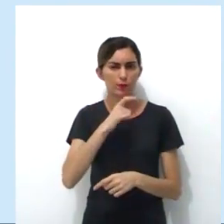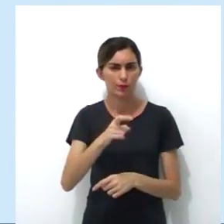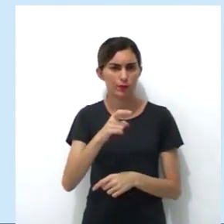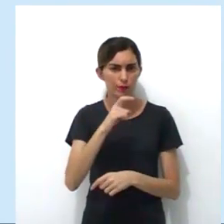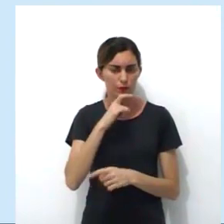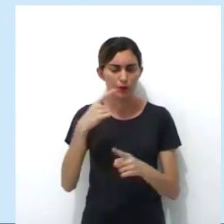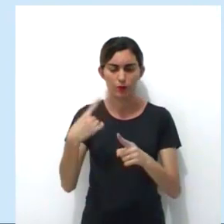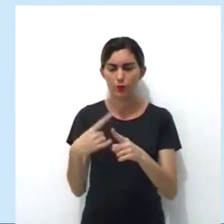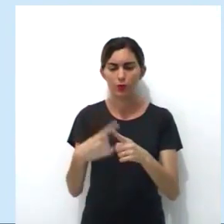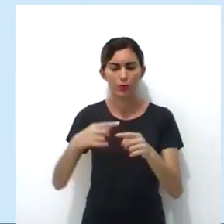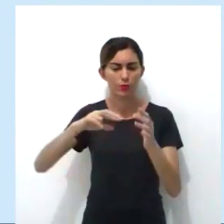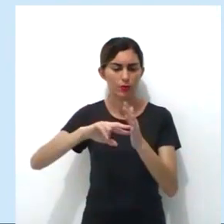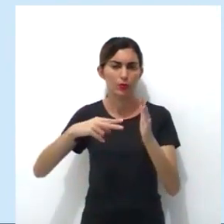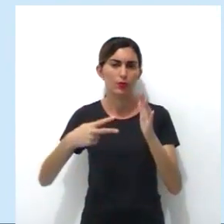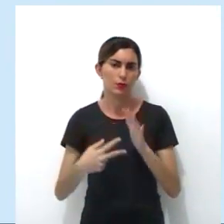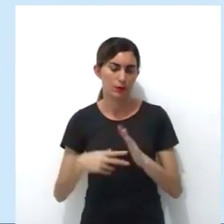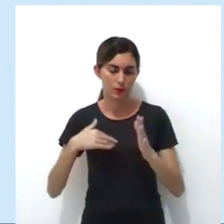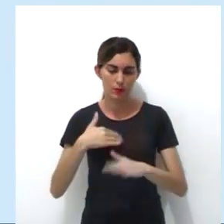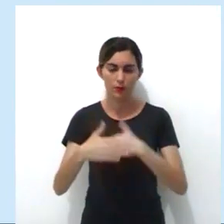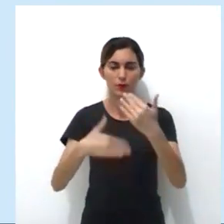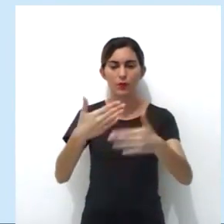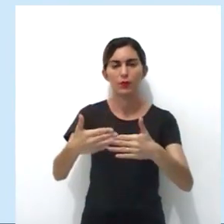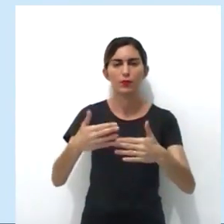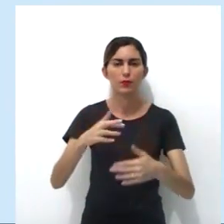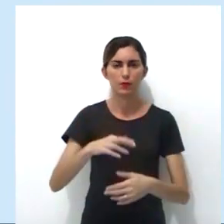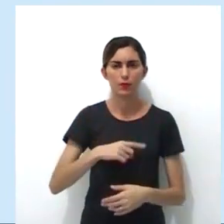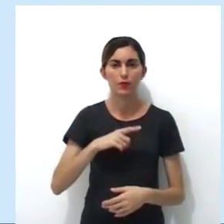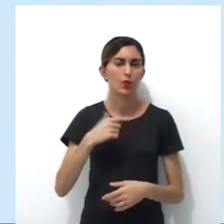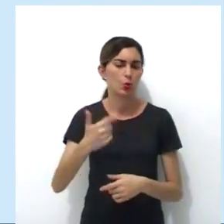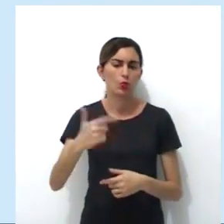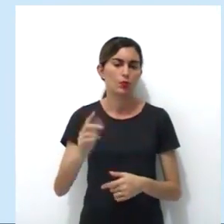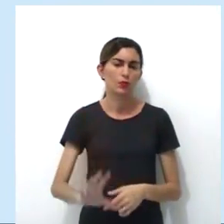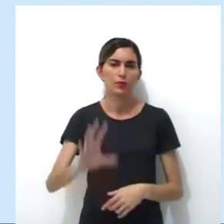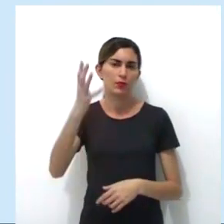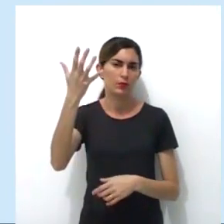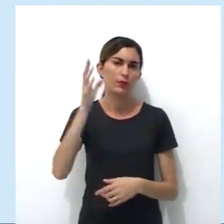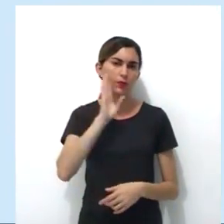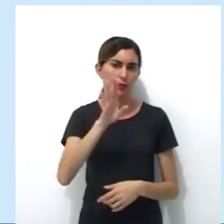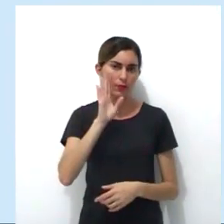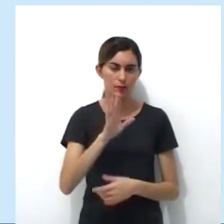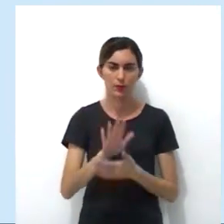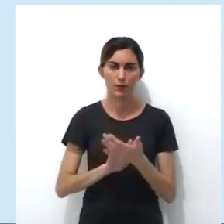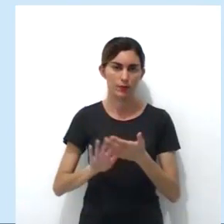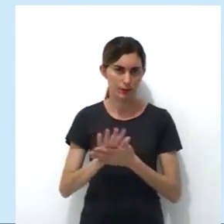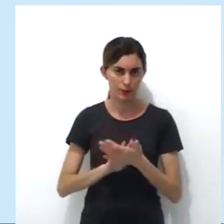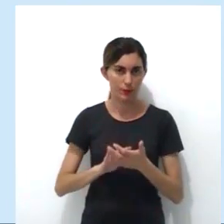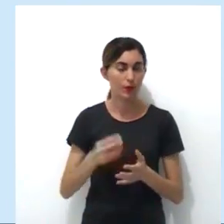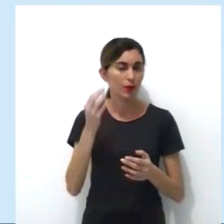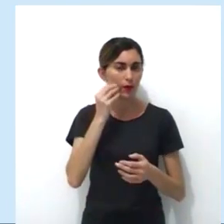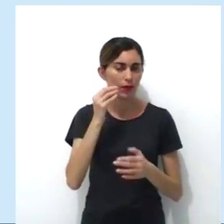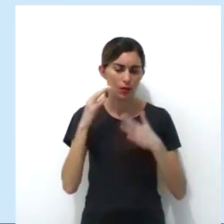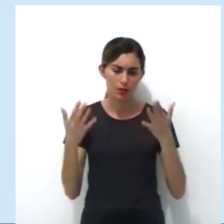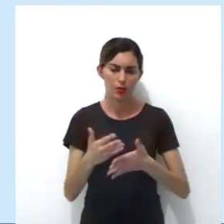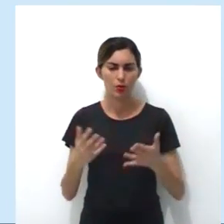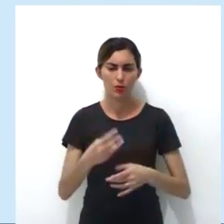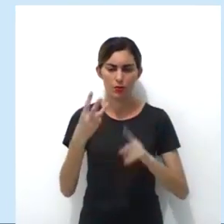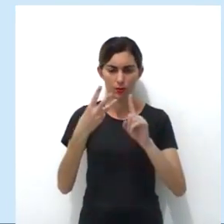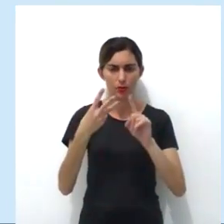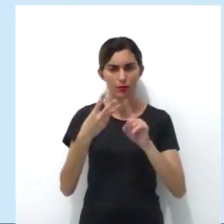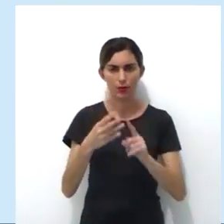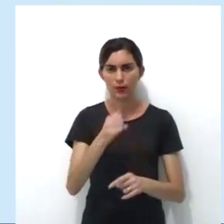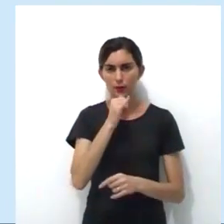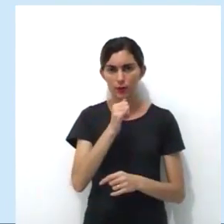de estar dirigindo e o motor do carro esquentar, vai acender uma luzinha lá, dizendo para você que o motor está quente. E aí você vai fazer o quê? Você